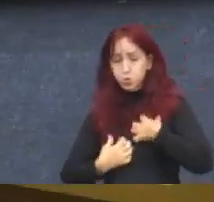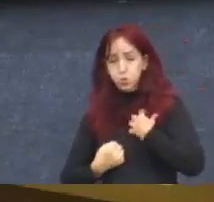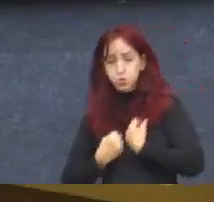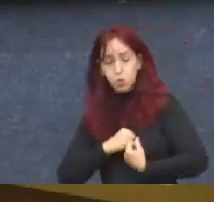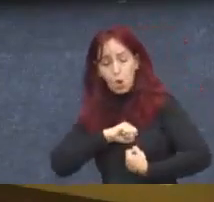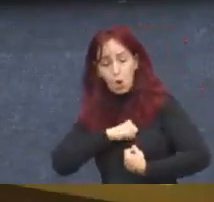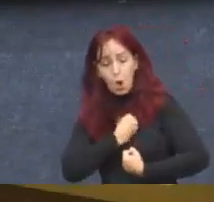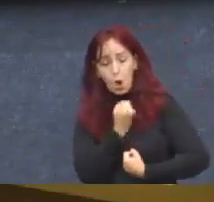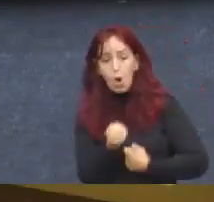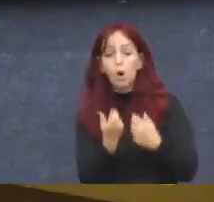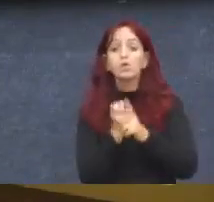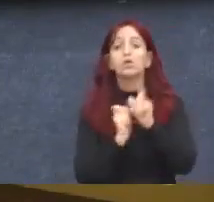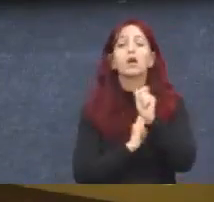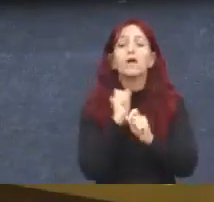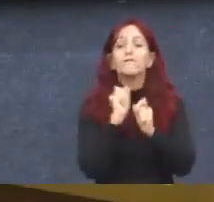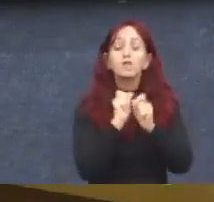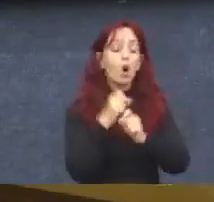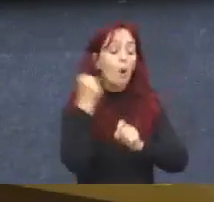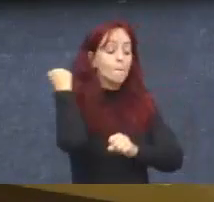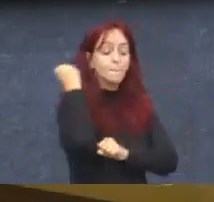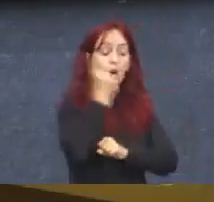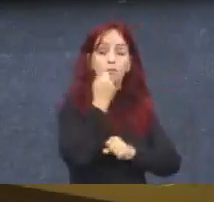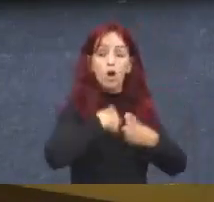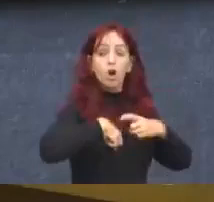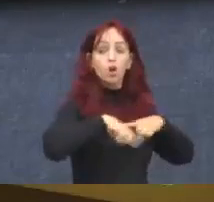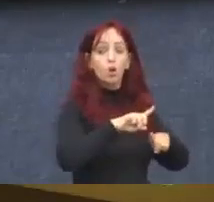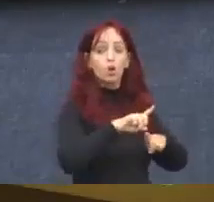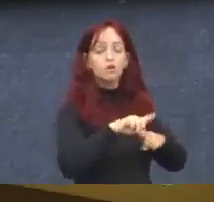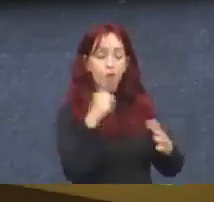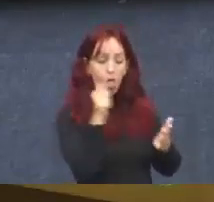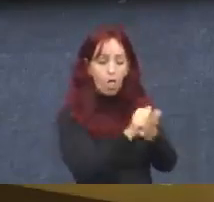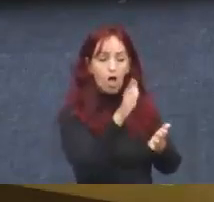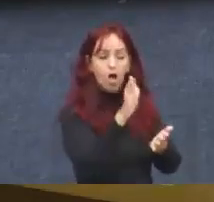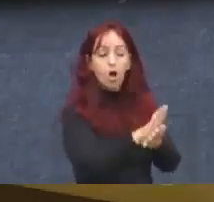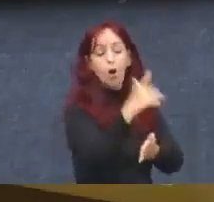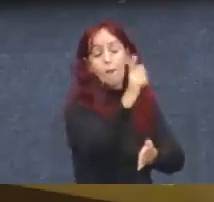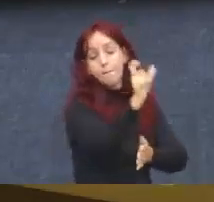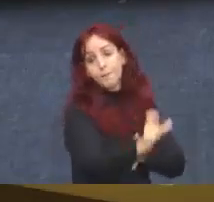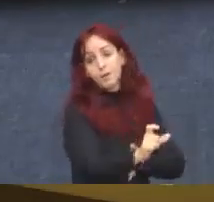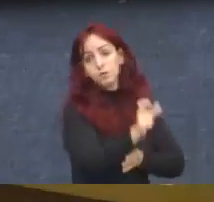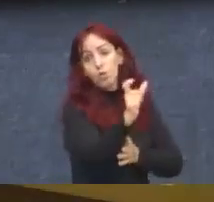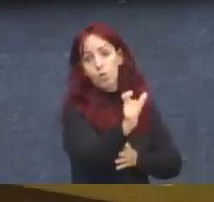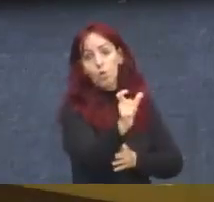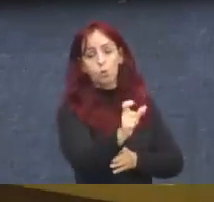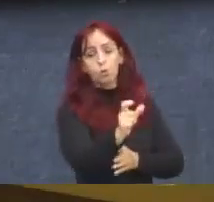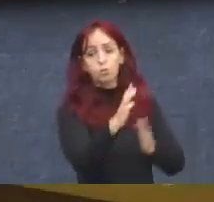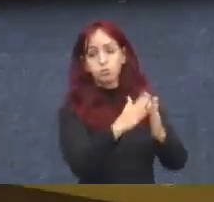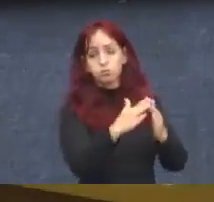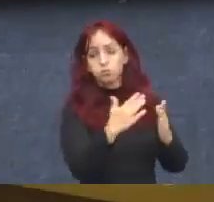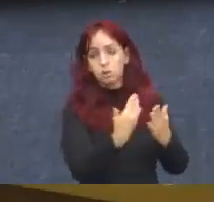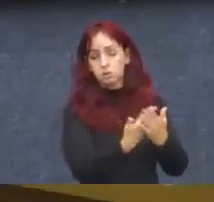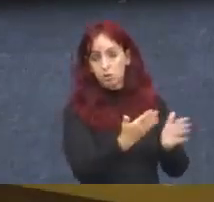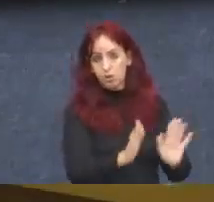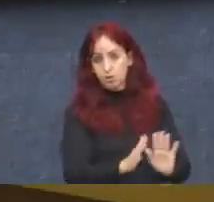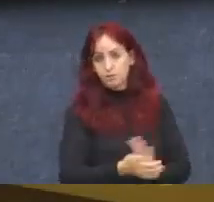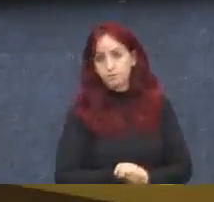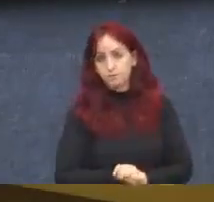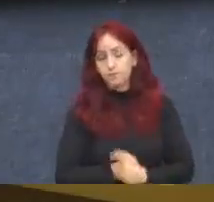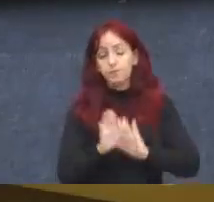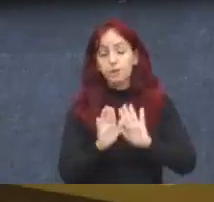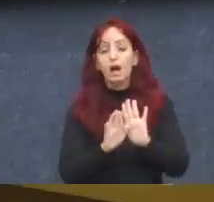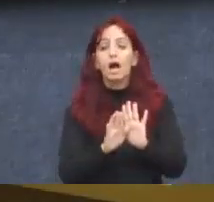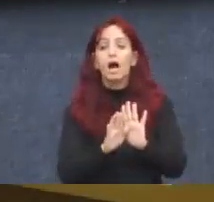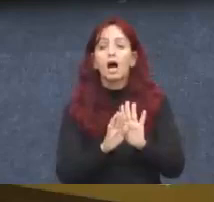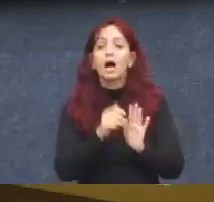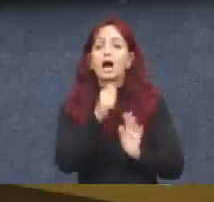de fazer essas pessoas quererem voltar para dar o troco em alguém daquele ambiente escolar. E, bom, ainda